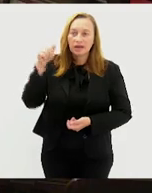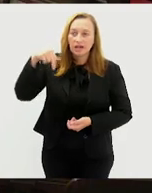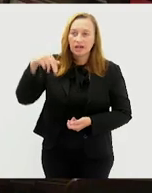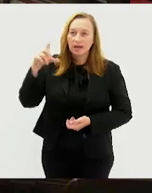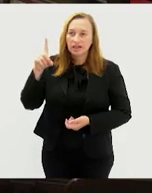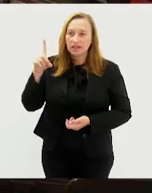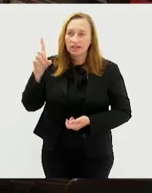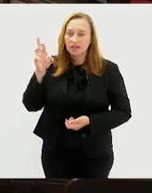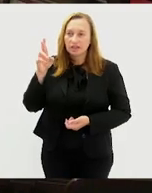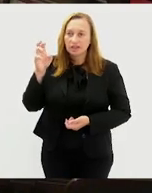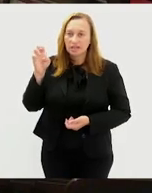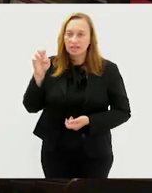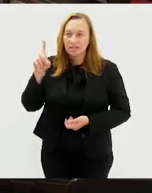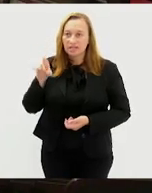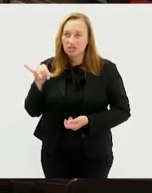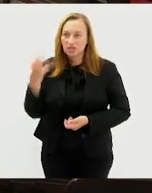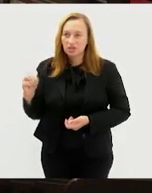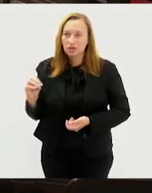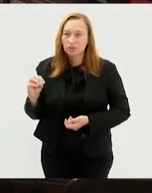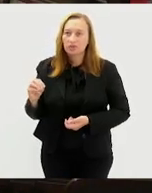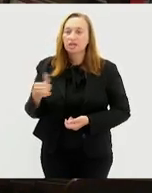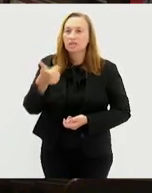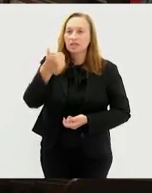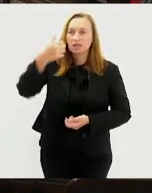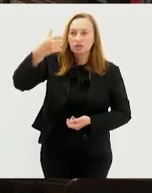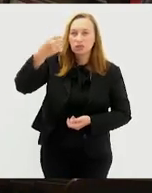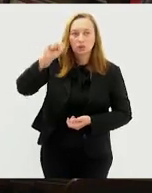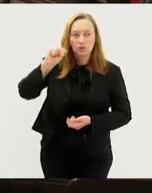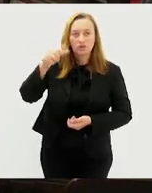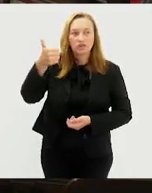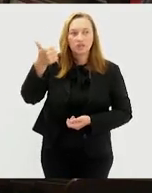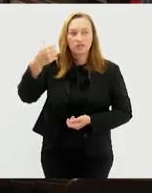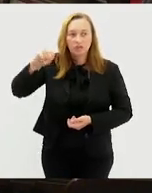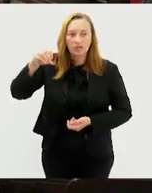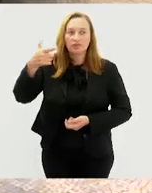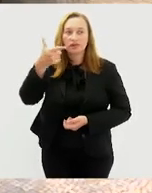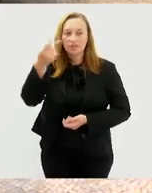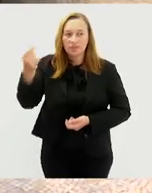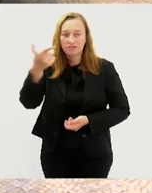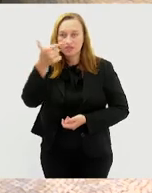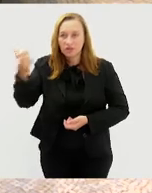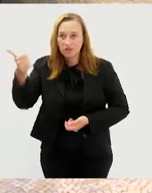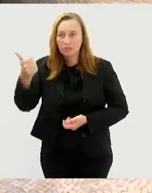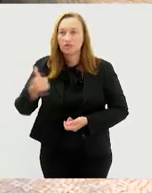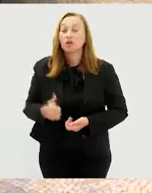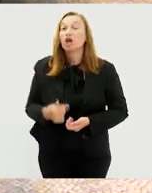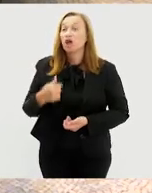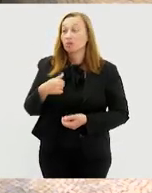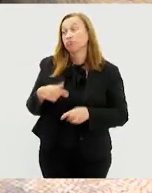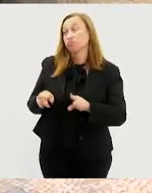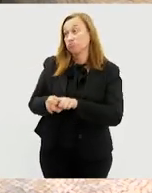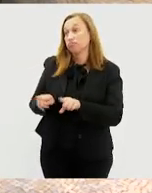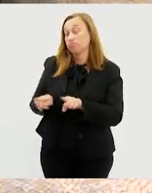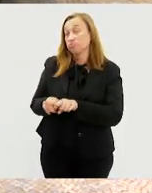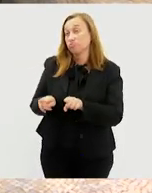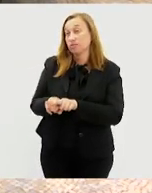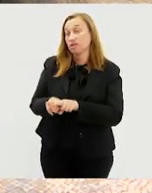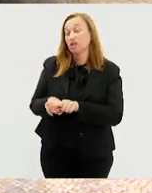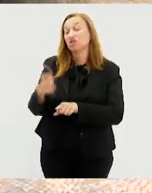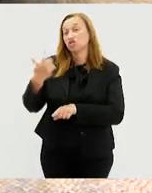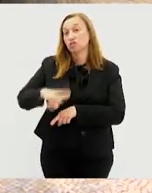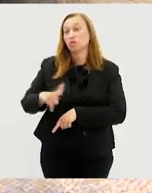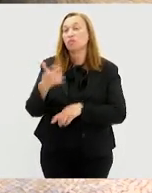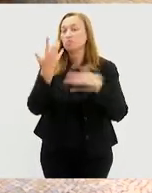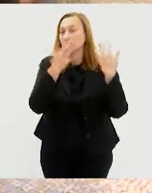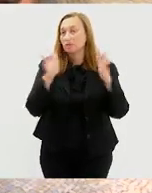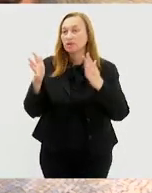18 19 20 21 tá marquin só para não perder a conta só para também eh mais uma vez saudar a iniciativa